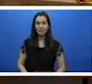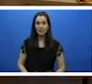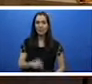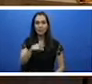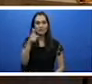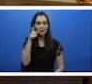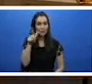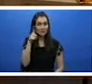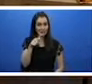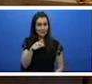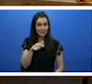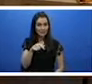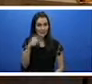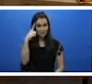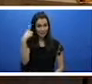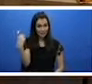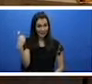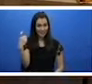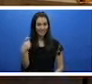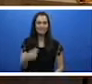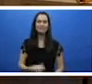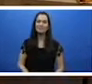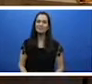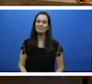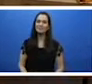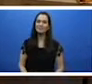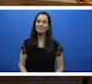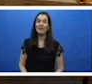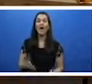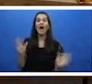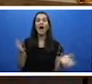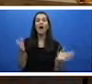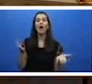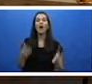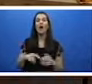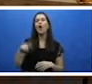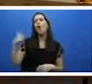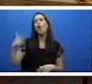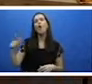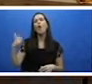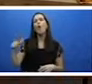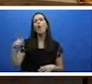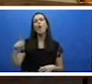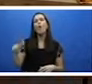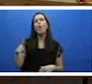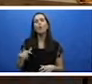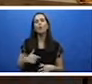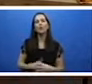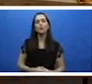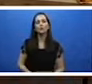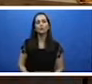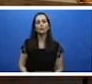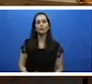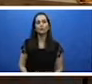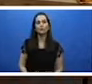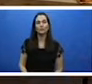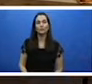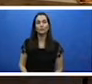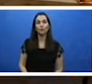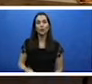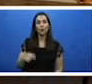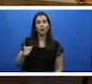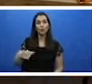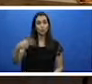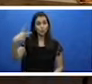Você conseguiu adivinhar que animal que é? Agora temos mais outros dois. Aqui para mais duas fichas,